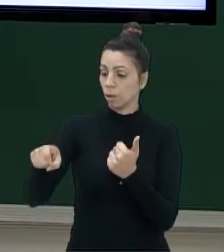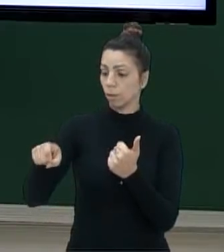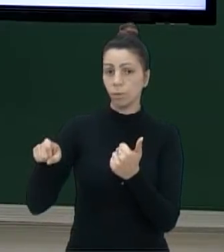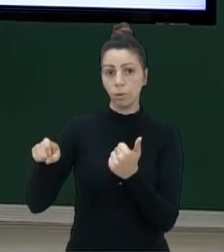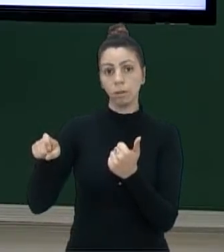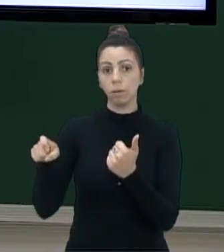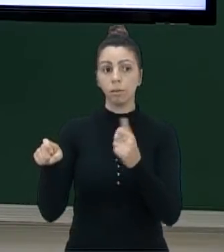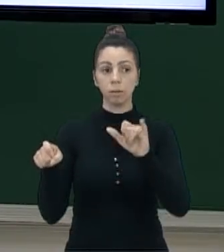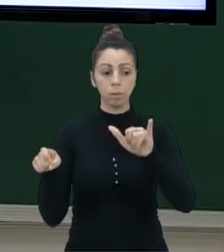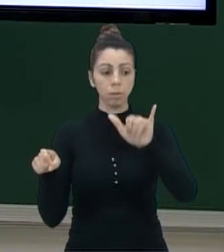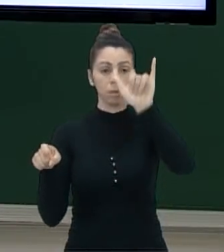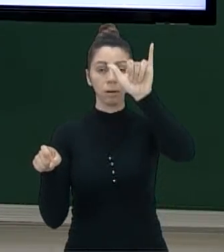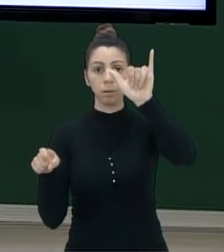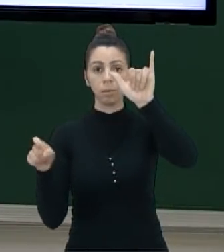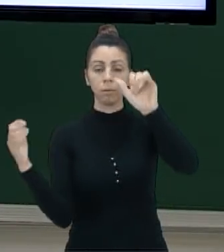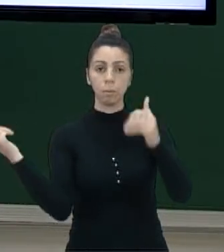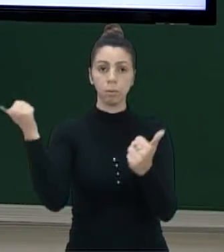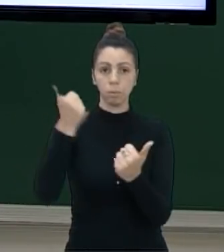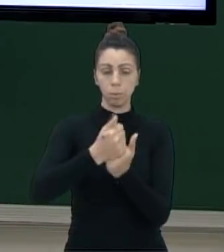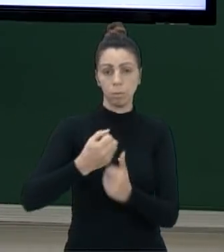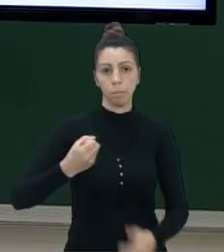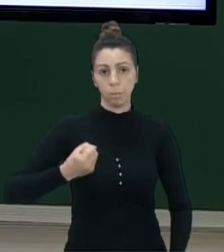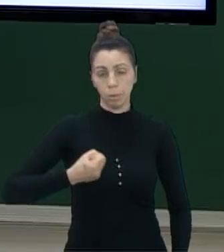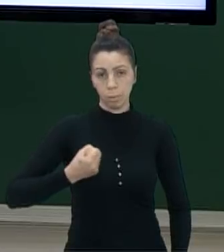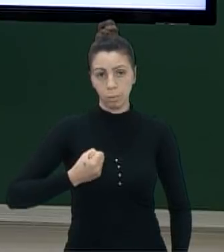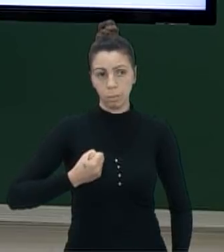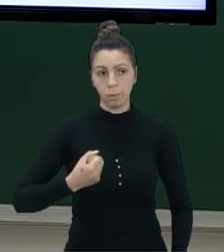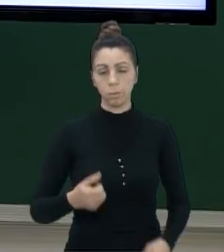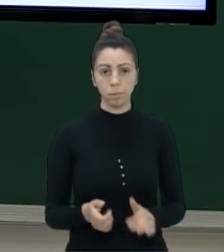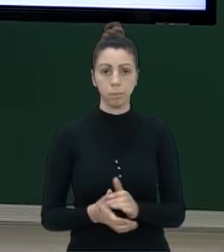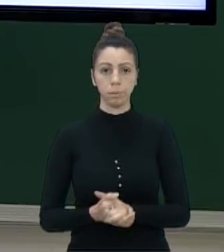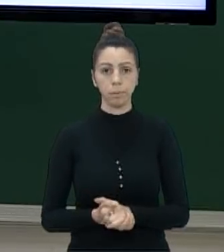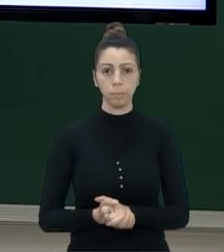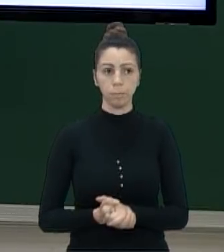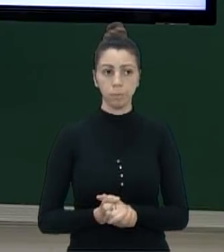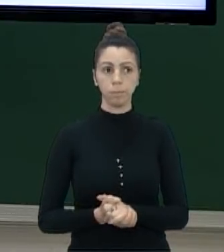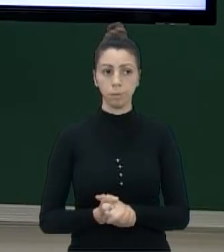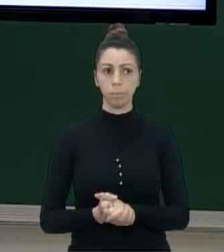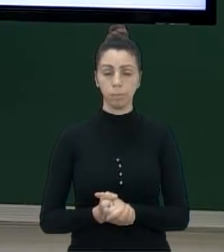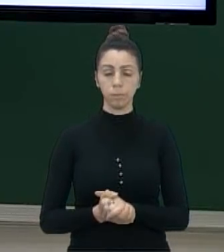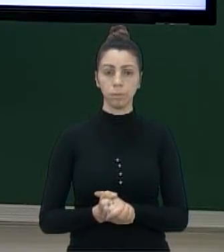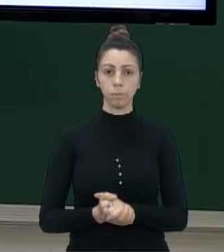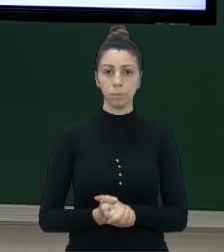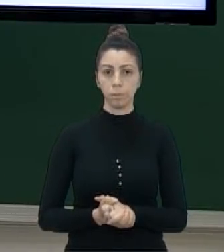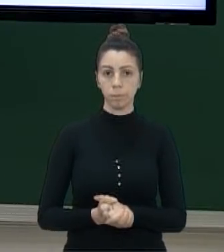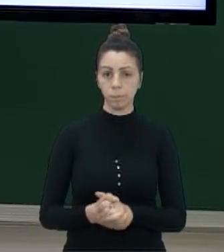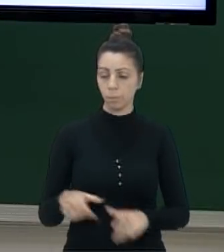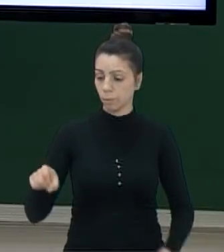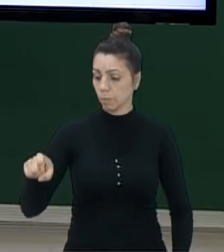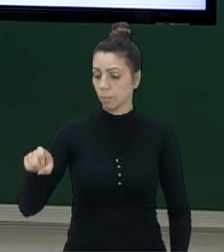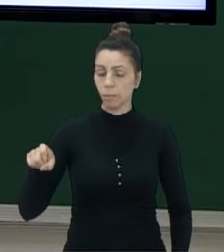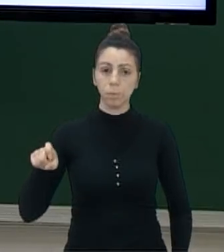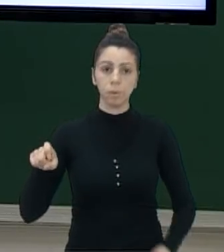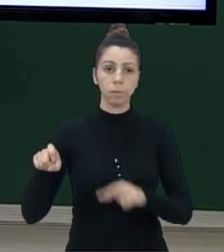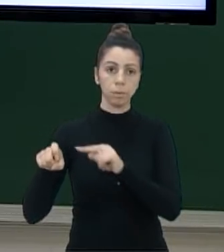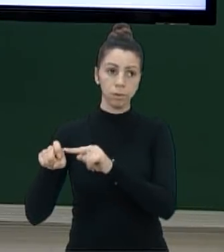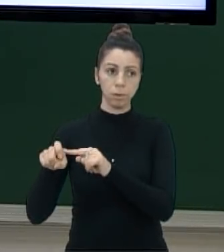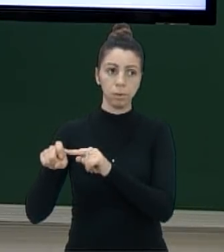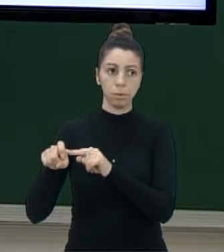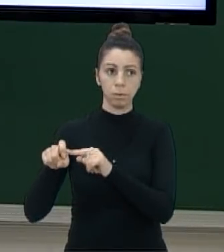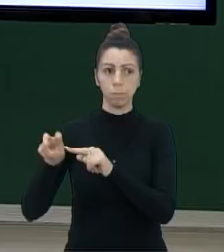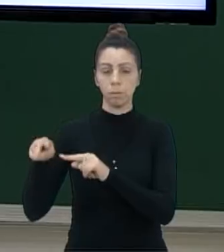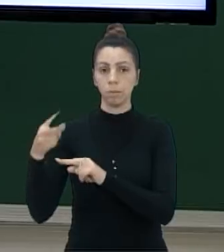2 dígitos, né? O primeiro dígito referente à coordenada X e o segundo